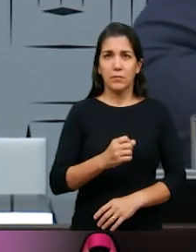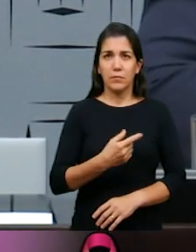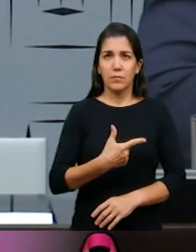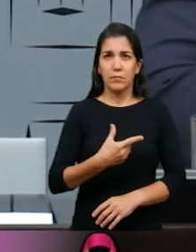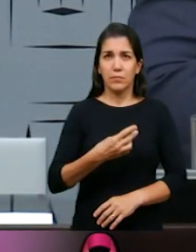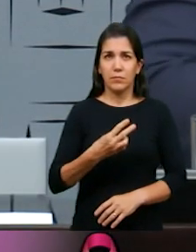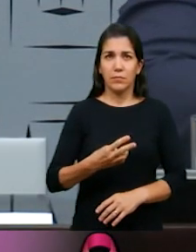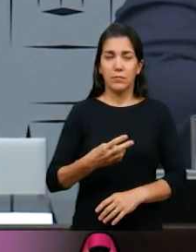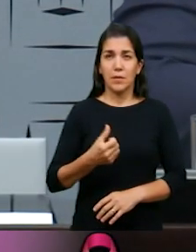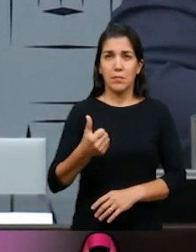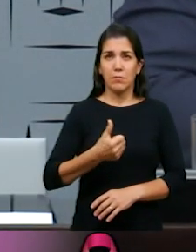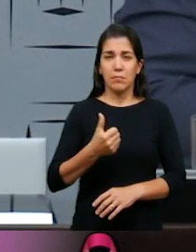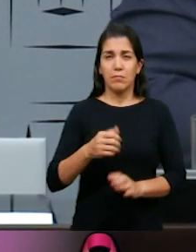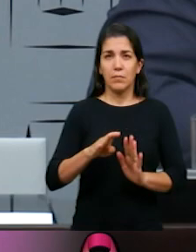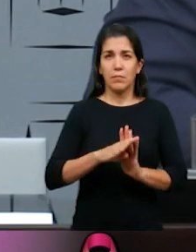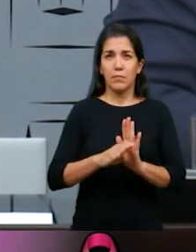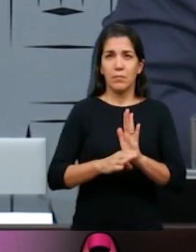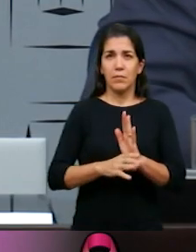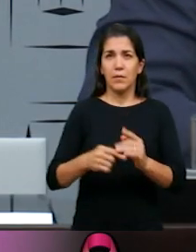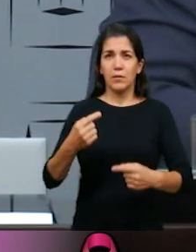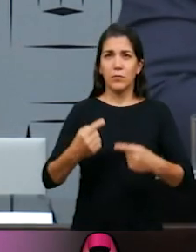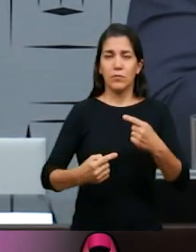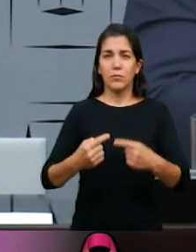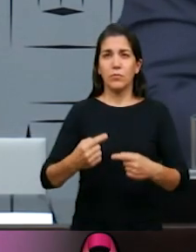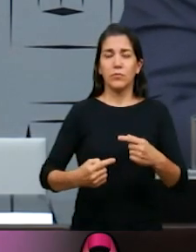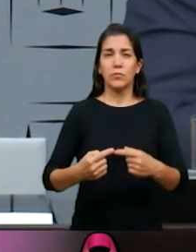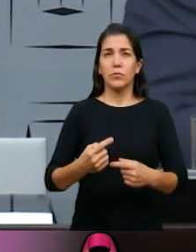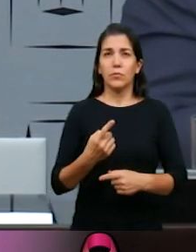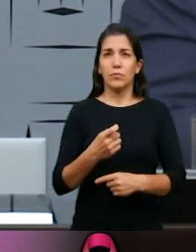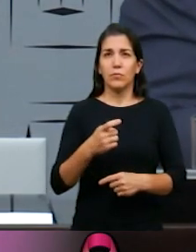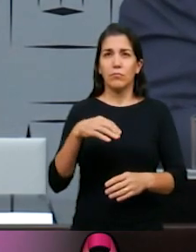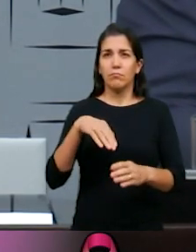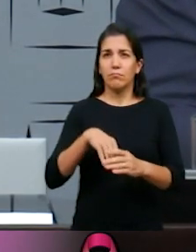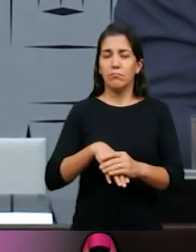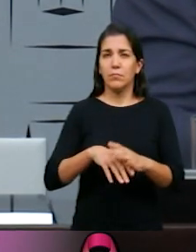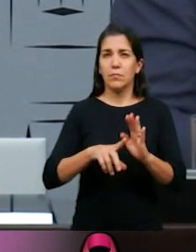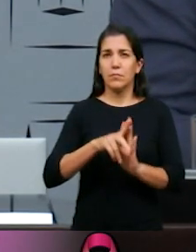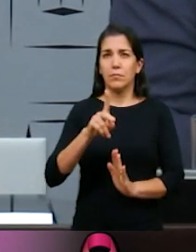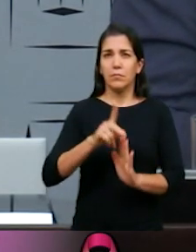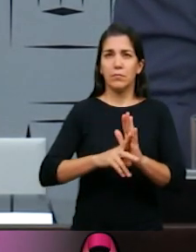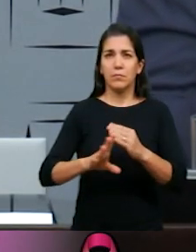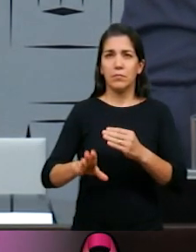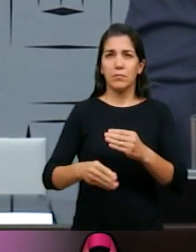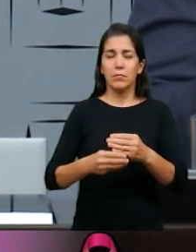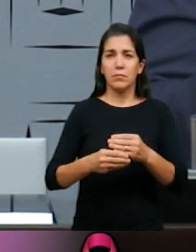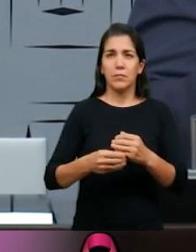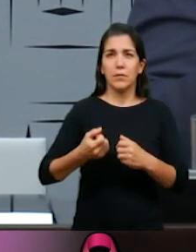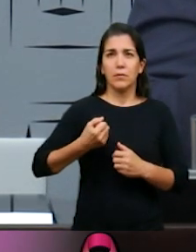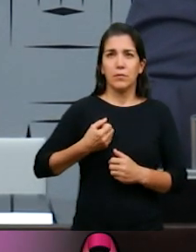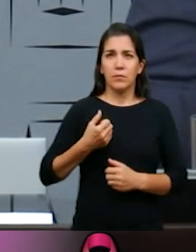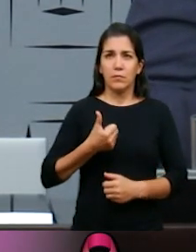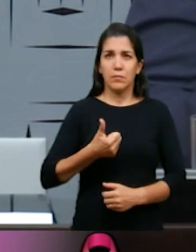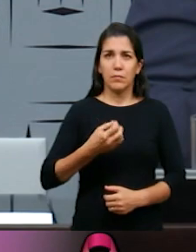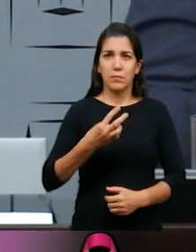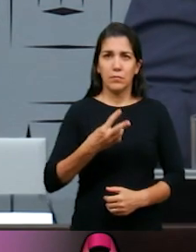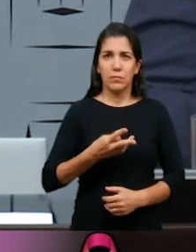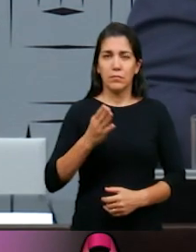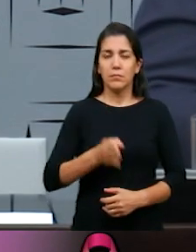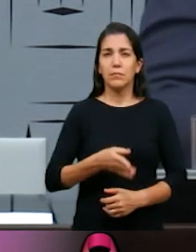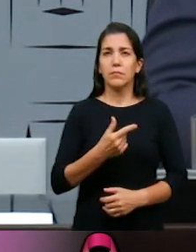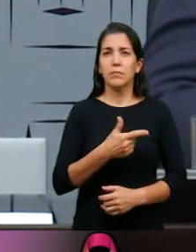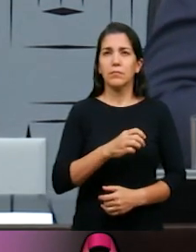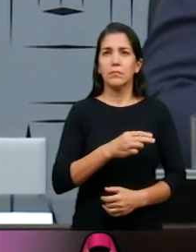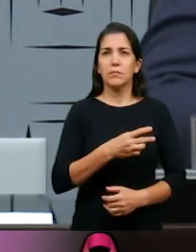2023. Primeiro item. Discussão única e votação do projeto de lei complementar número 13 de